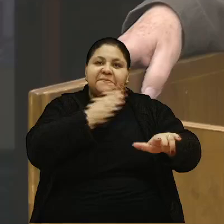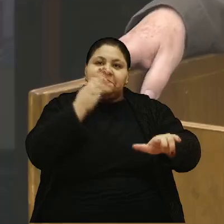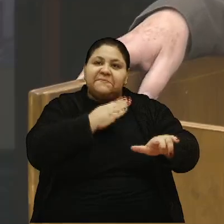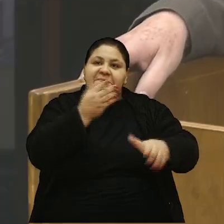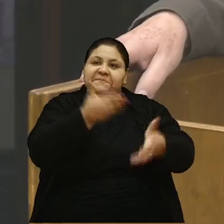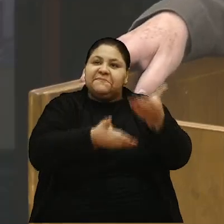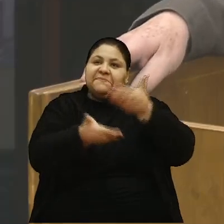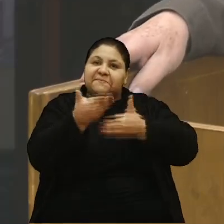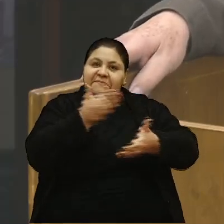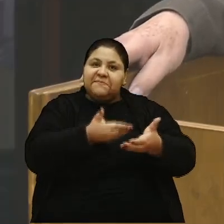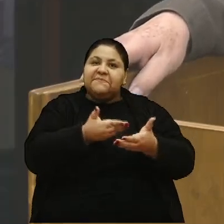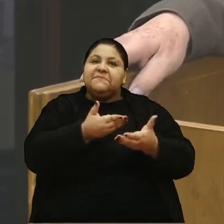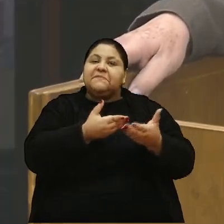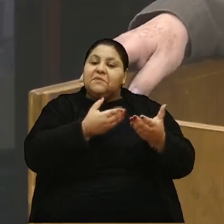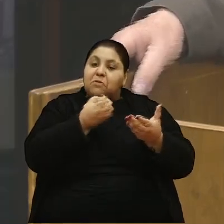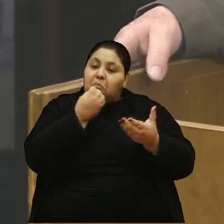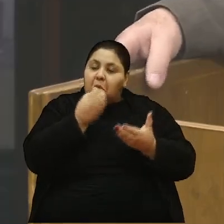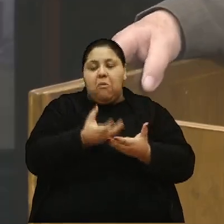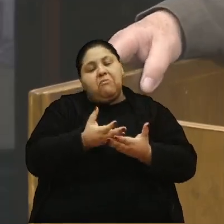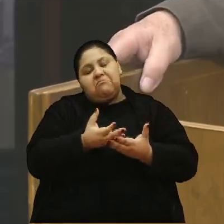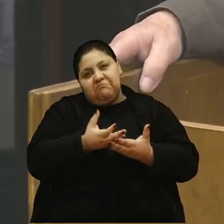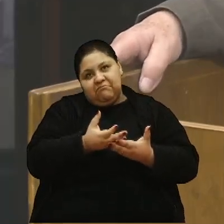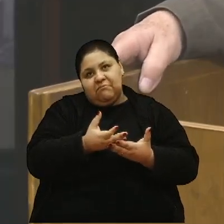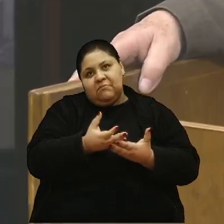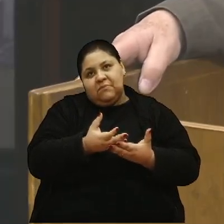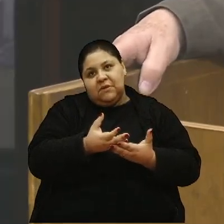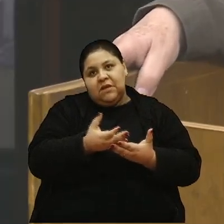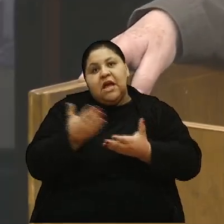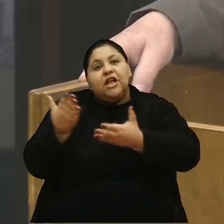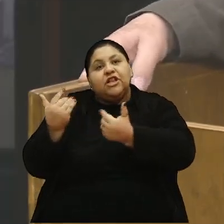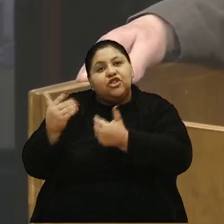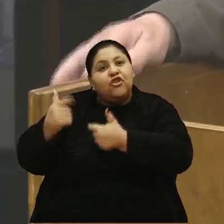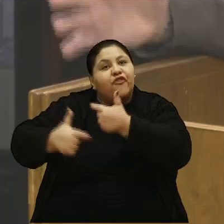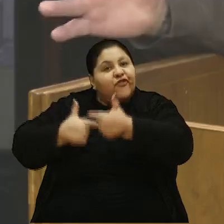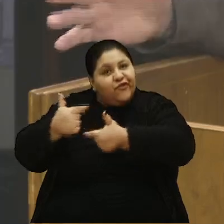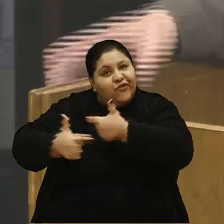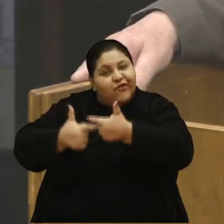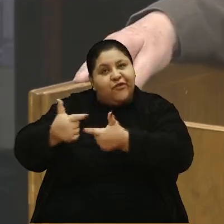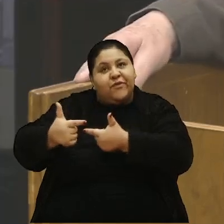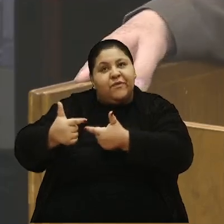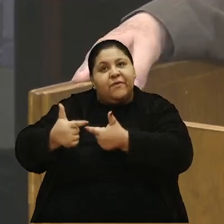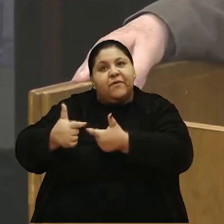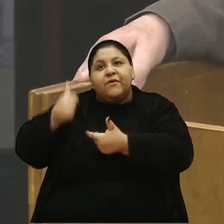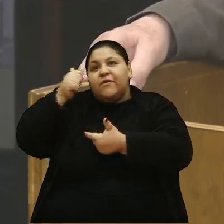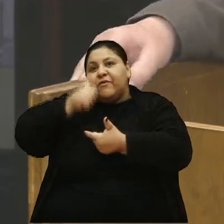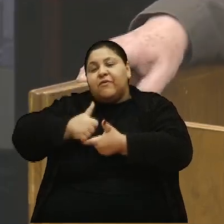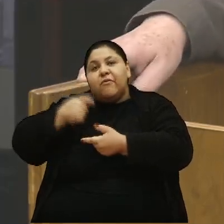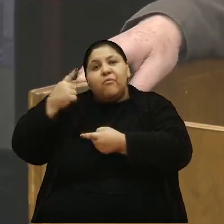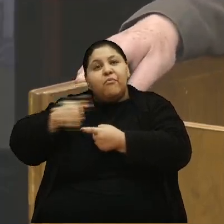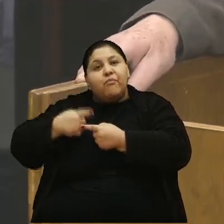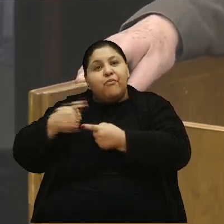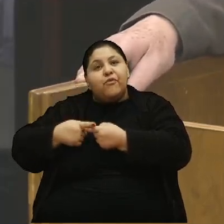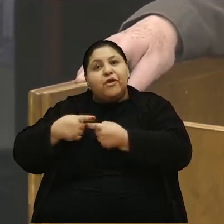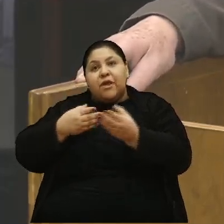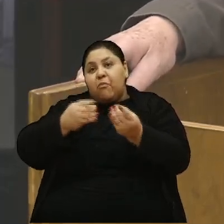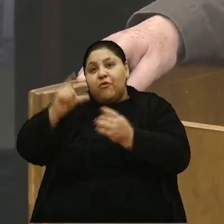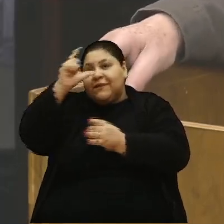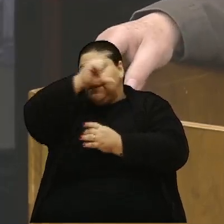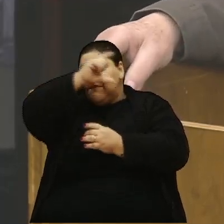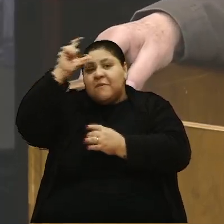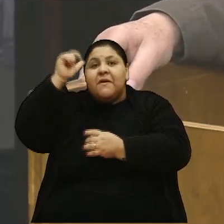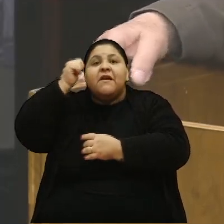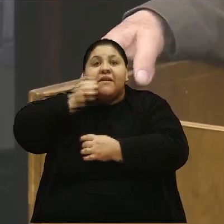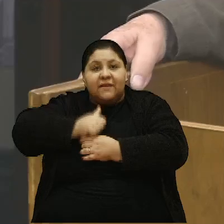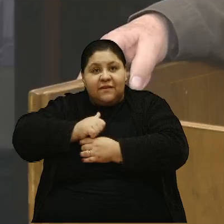atendimento também muito, muito bom. E das gurias que trabalham, principalmente eu falo das gurias, porque são um grande número de enfermeiras